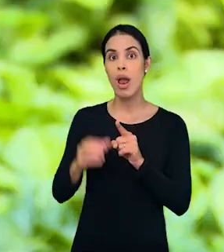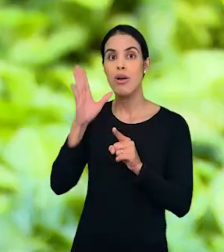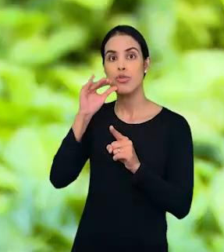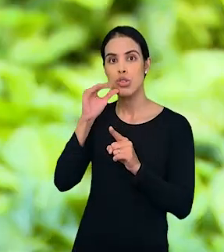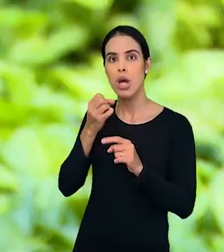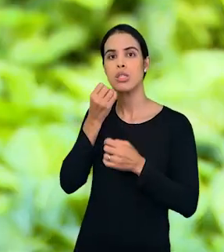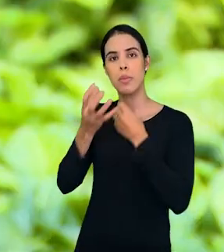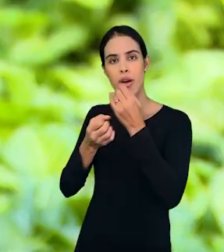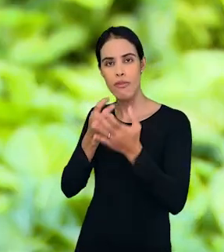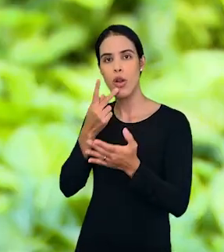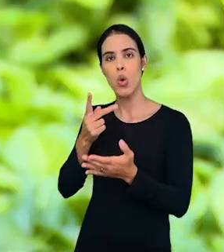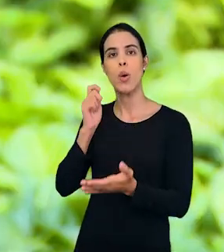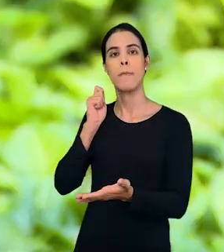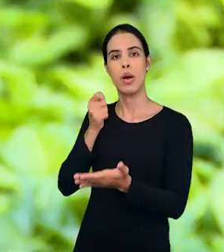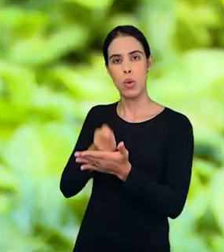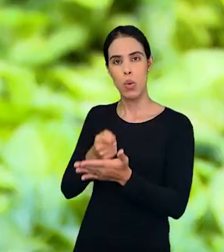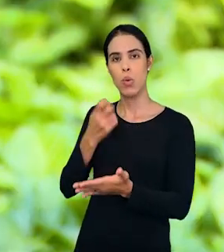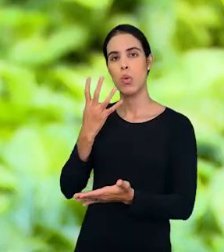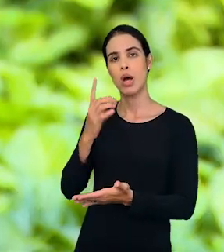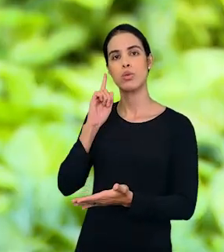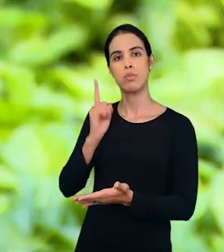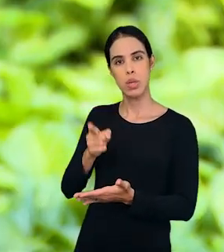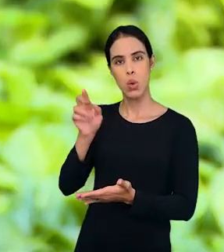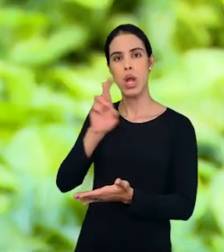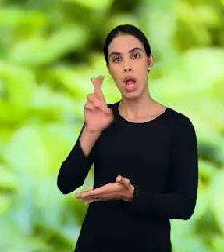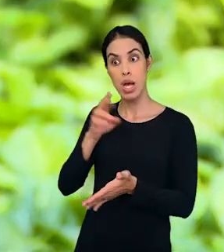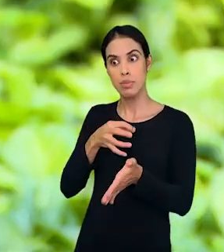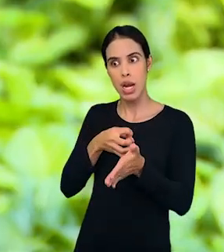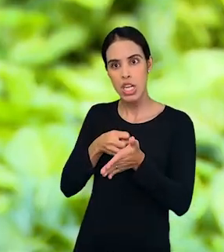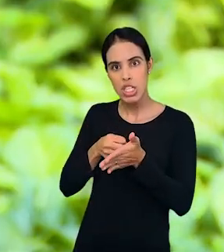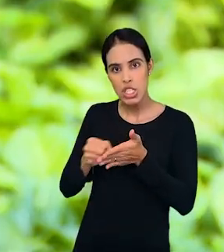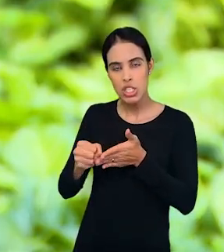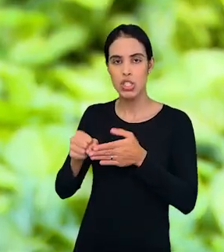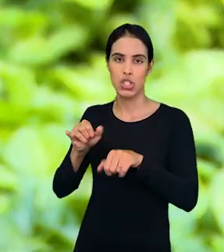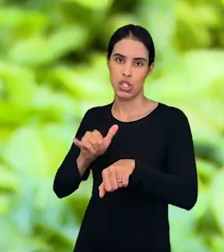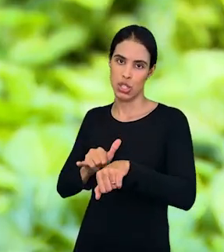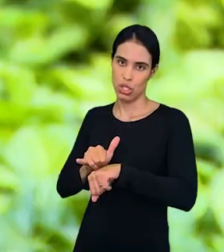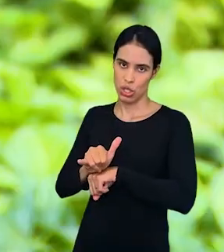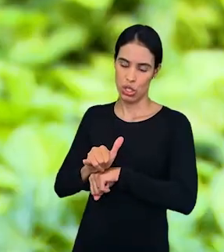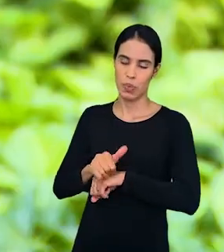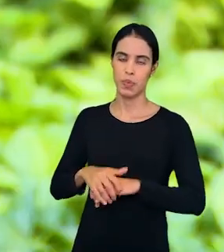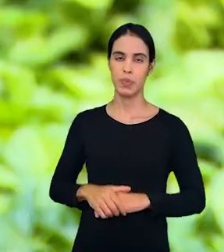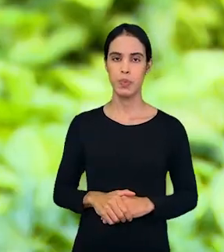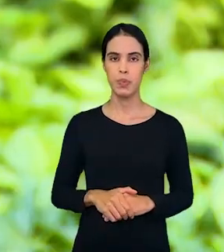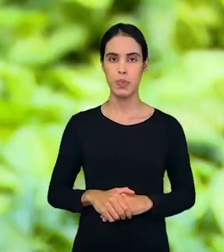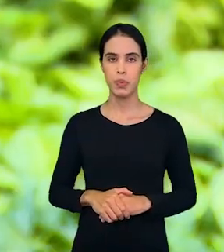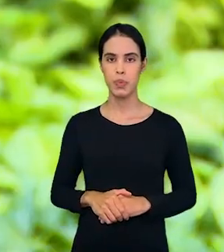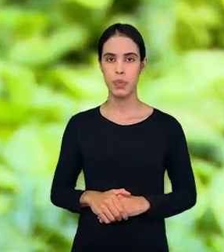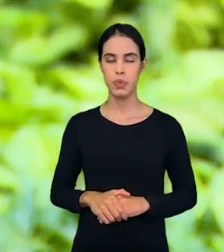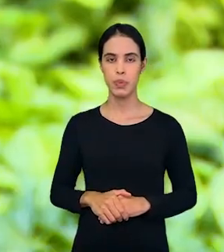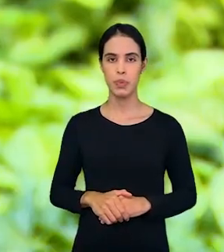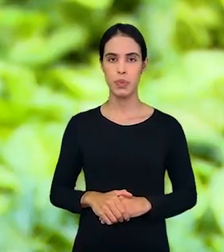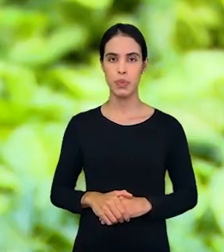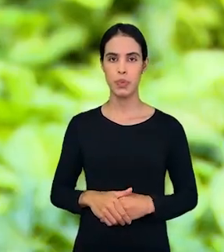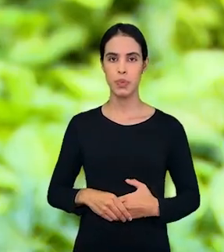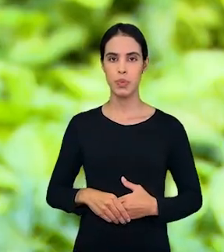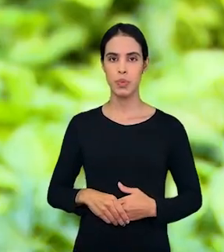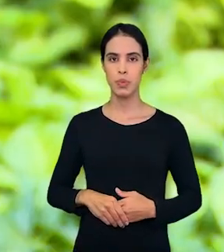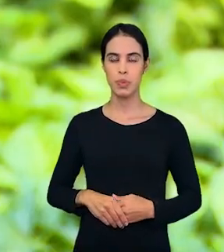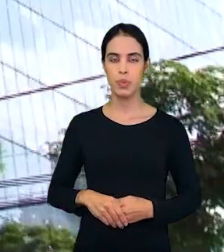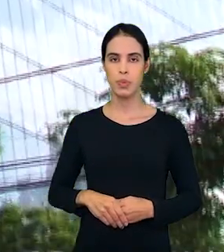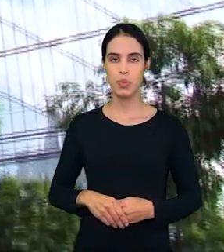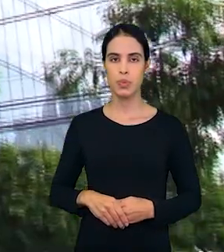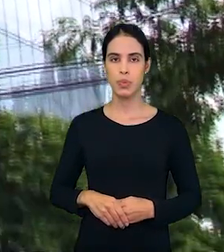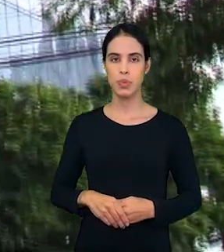Ela disse ter pagado R$ 4.000 para refazer a peça processual que é solicitada a quem presta o exame da